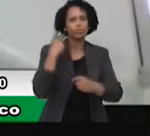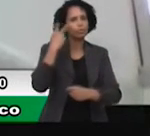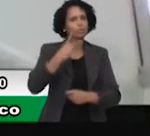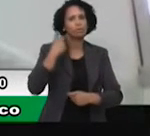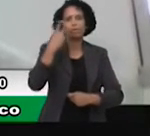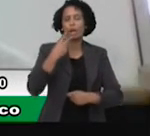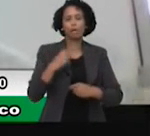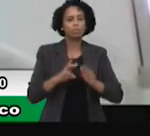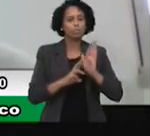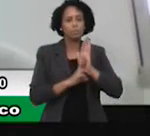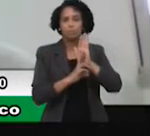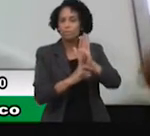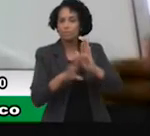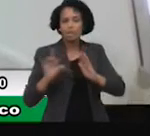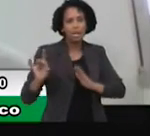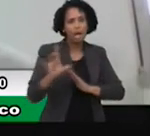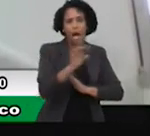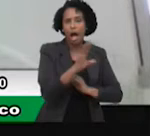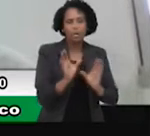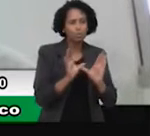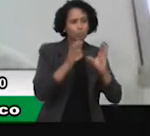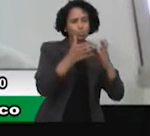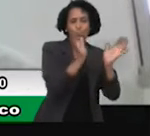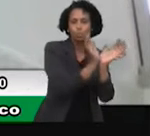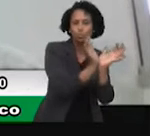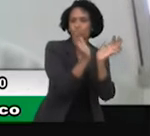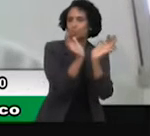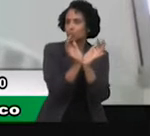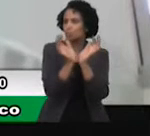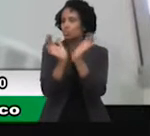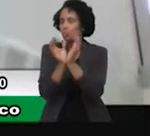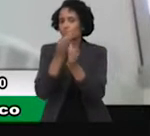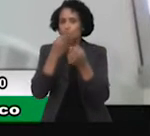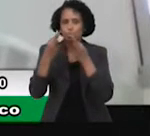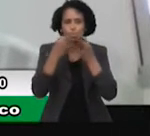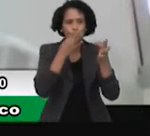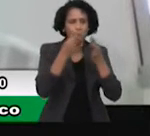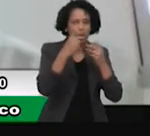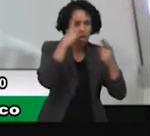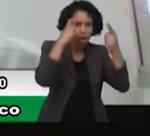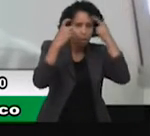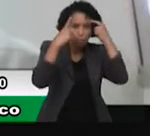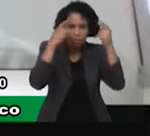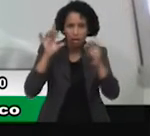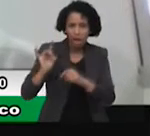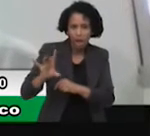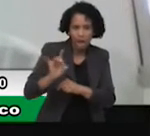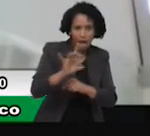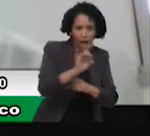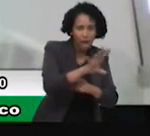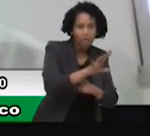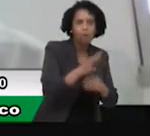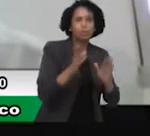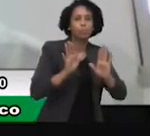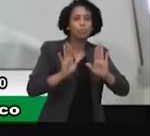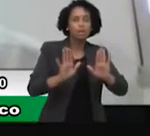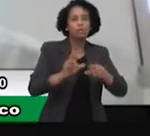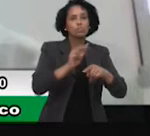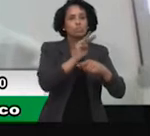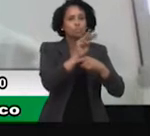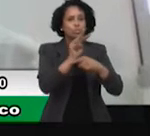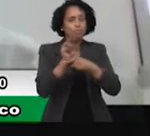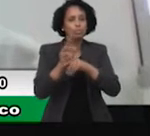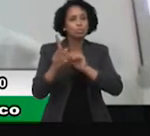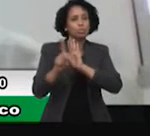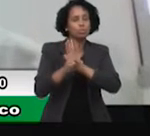representam cada um o seu grupo, as suas opiniões, as suas ideias, que esse direito continue sendo preservado aqui. Eu